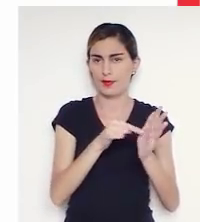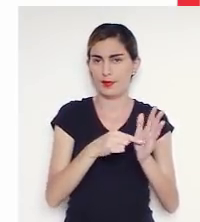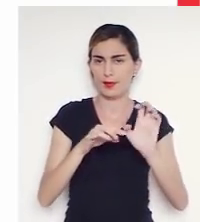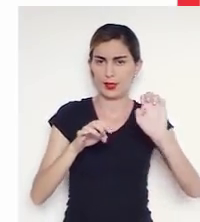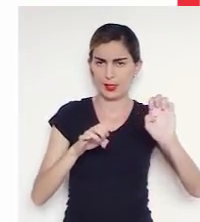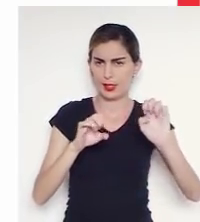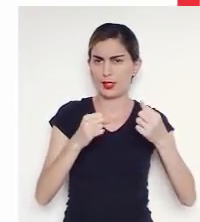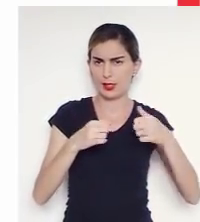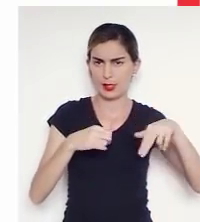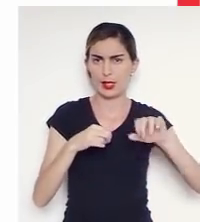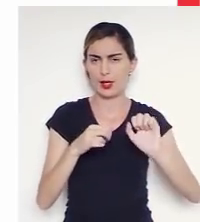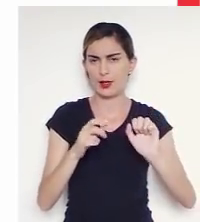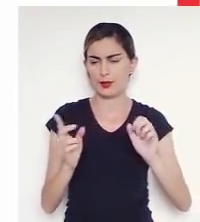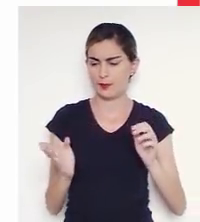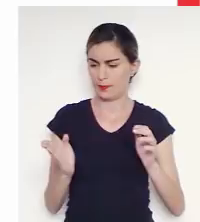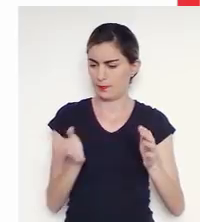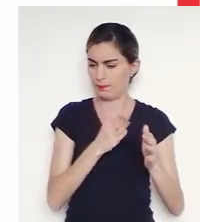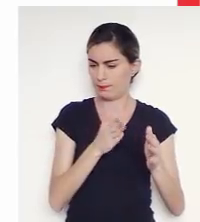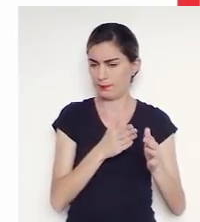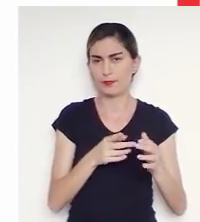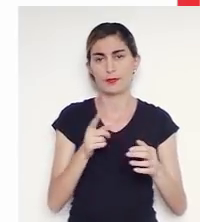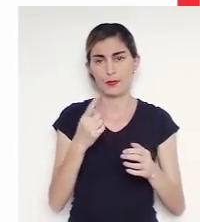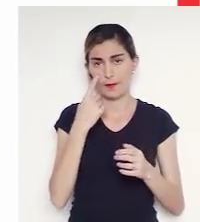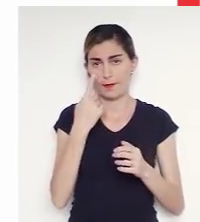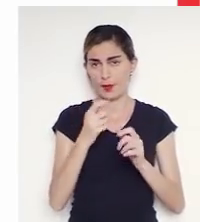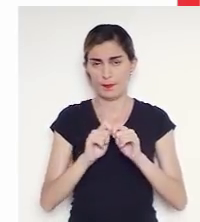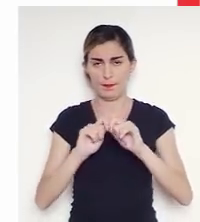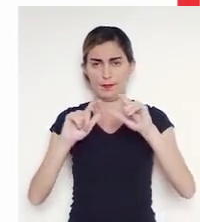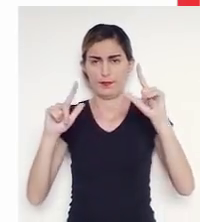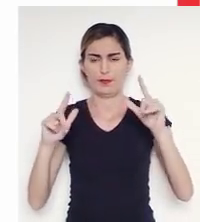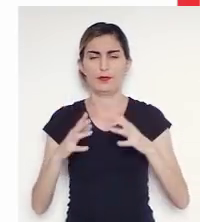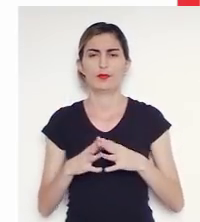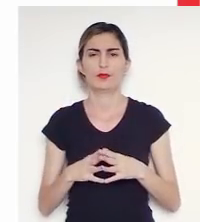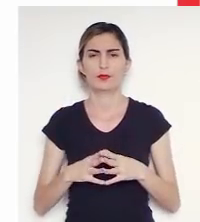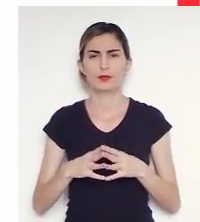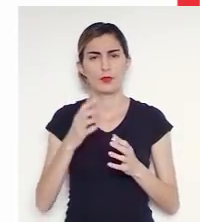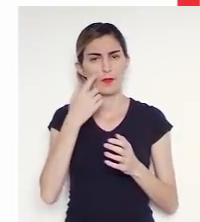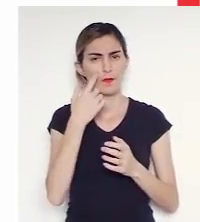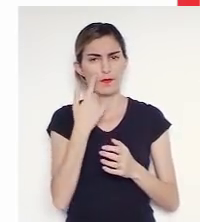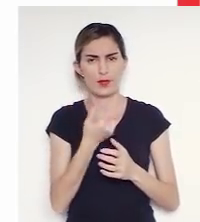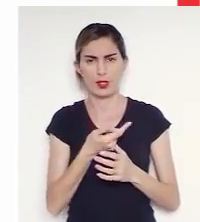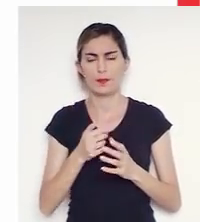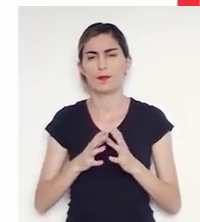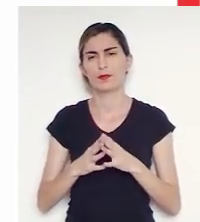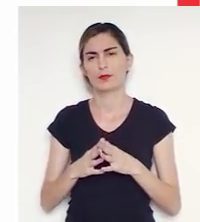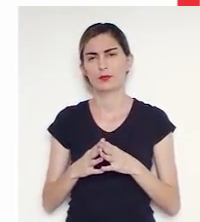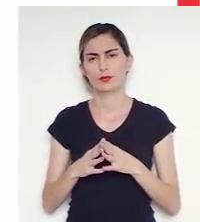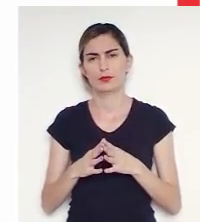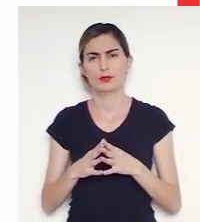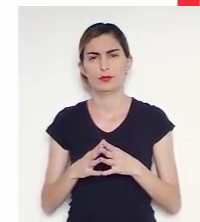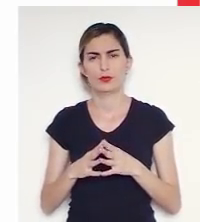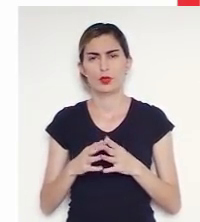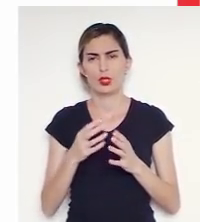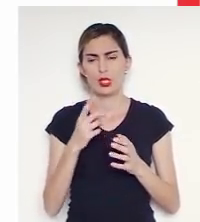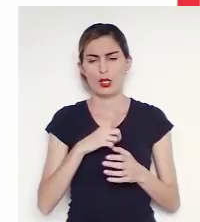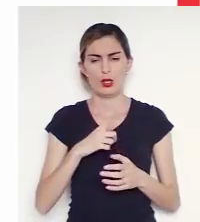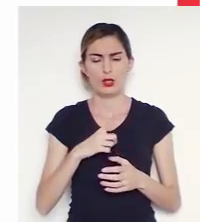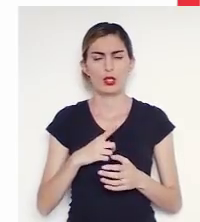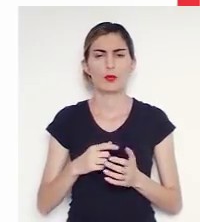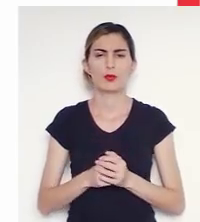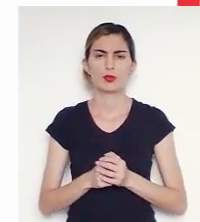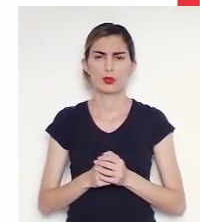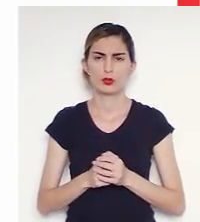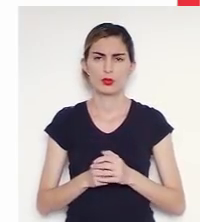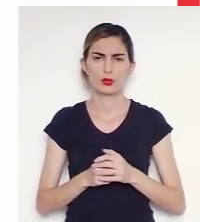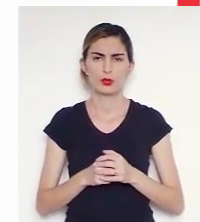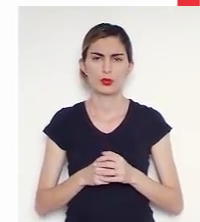a esquerda. Perceba como aparece aí na sua tela. Veja, nós temos